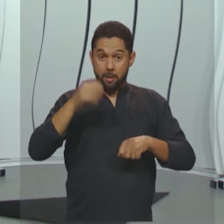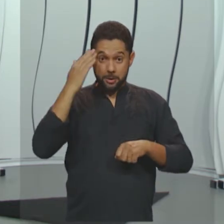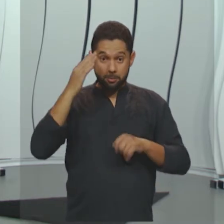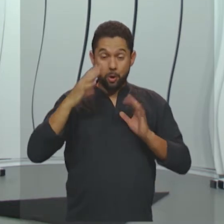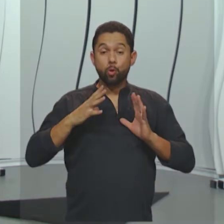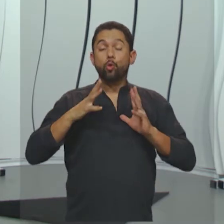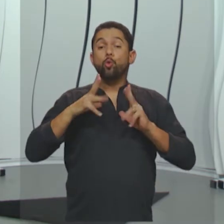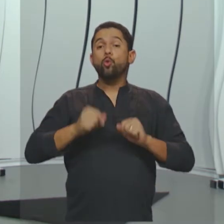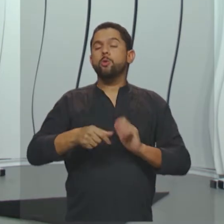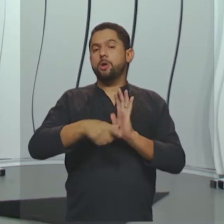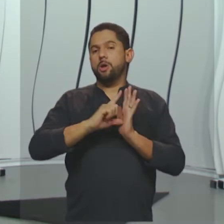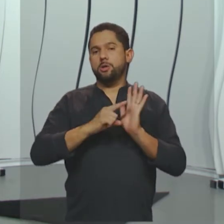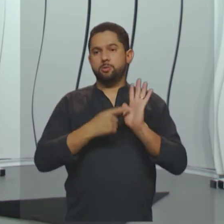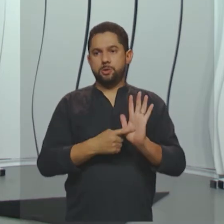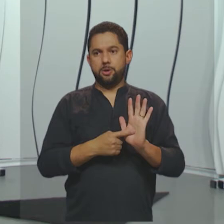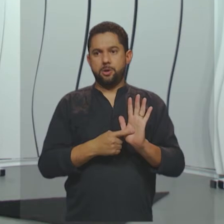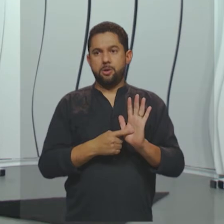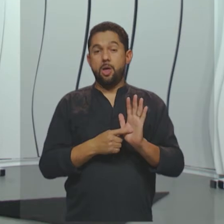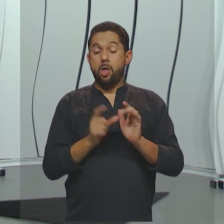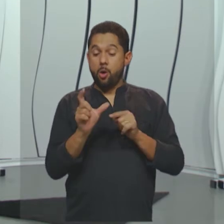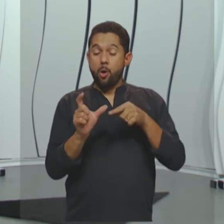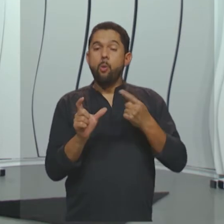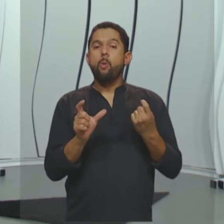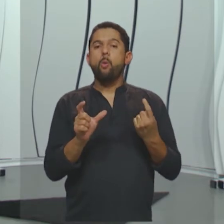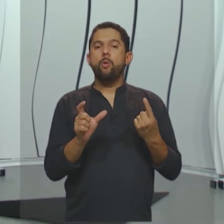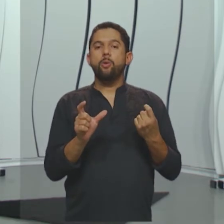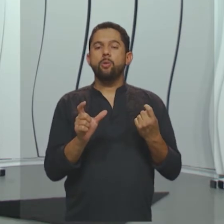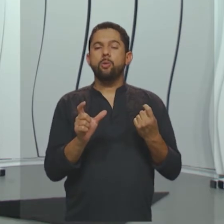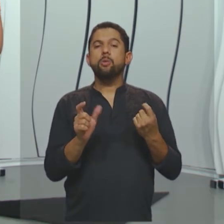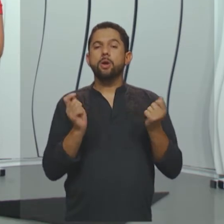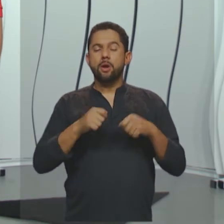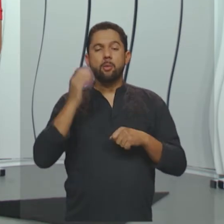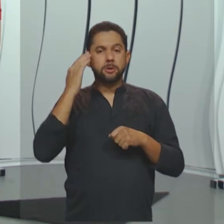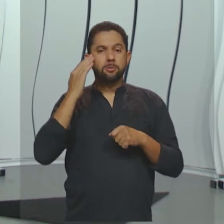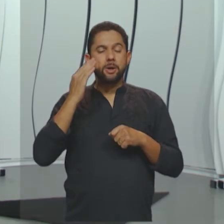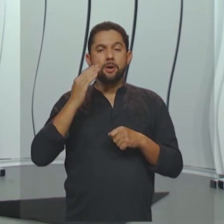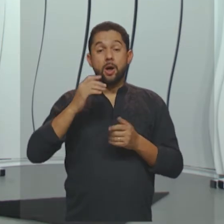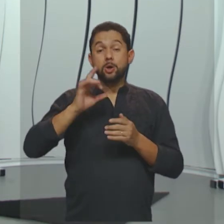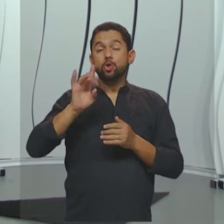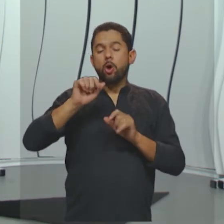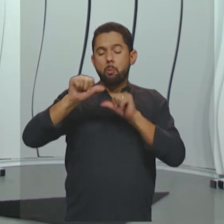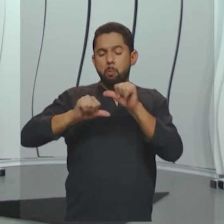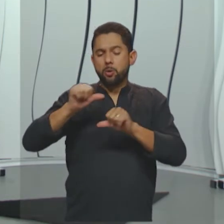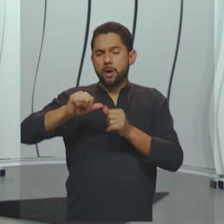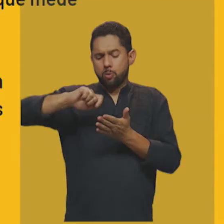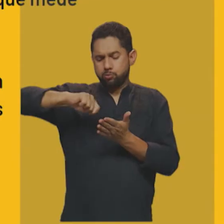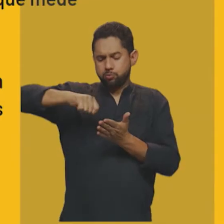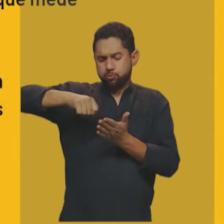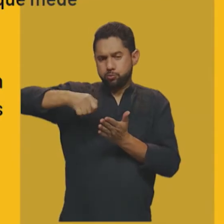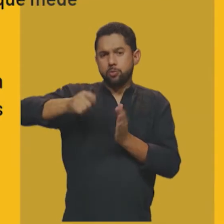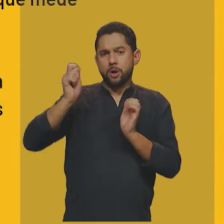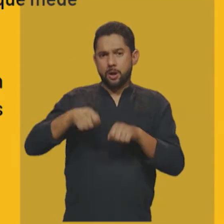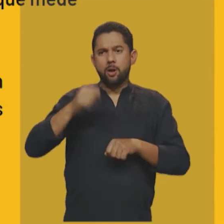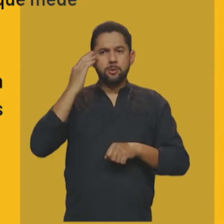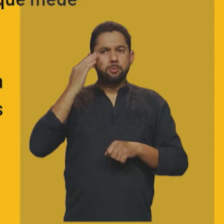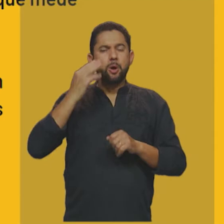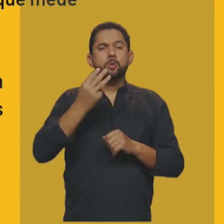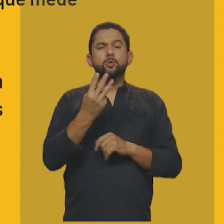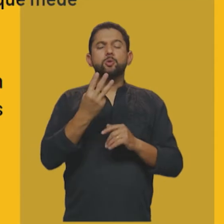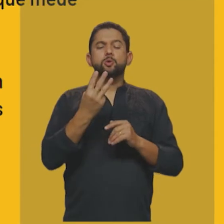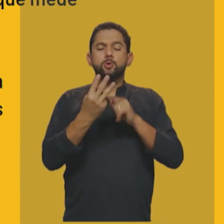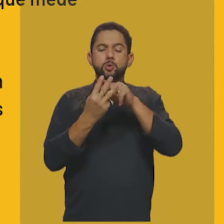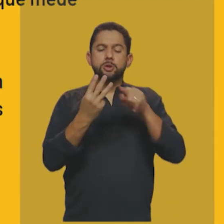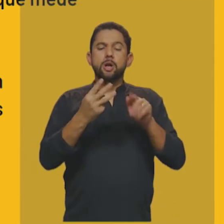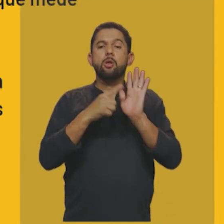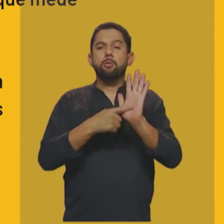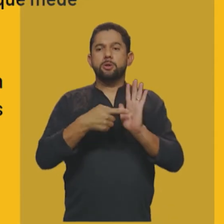tensão e de resistência. Basta a gente alterar a função dele, tá? E para medir a resistência, então, de